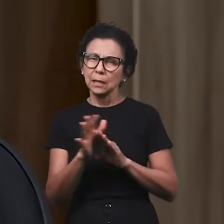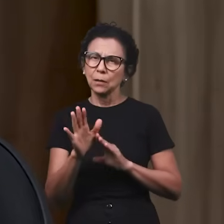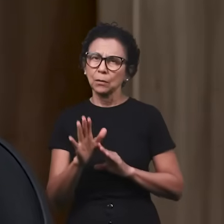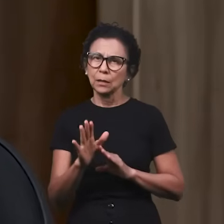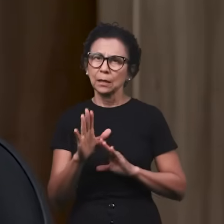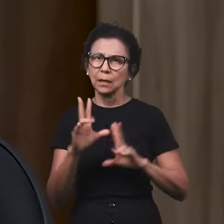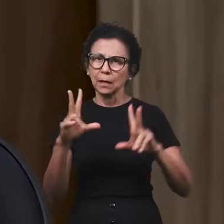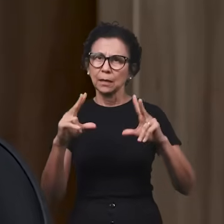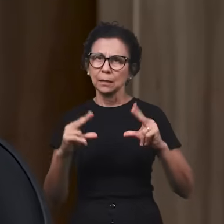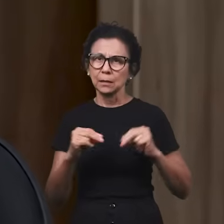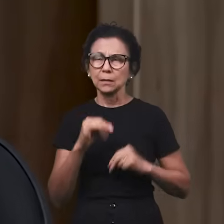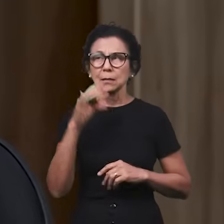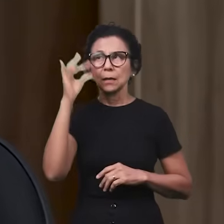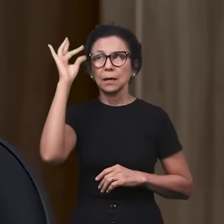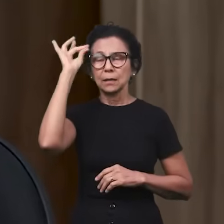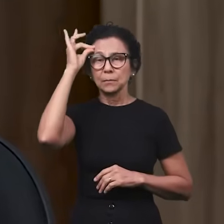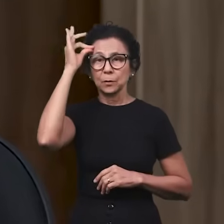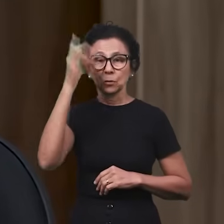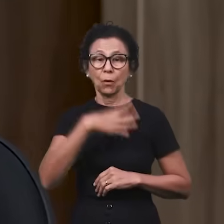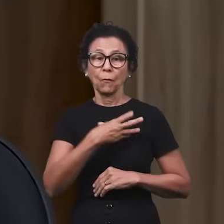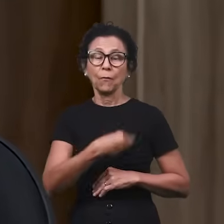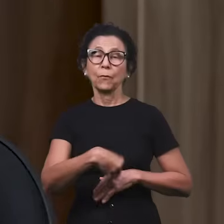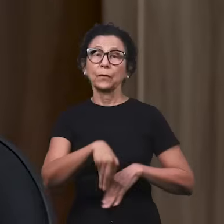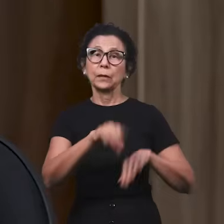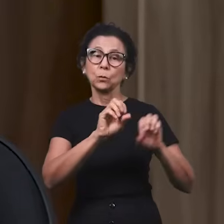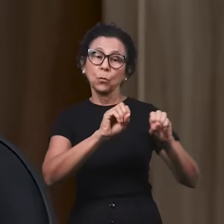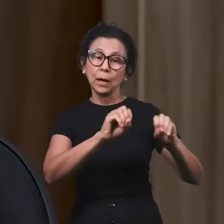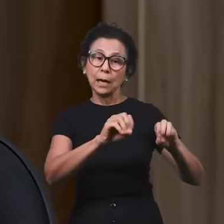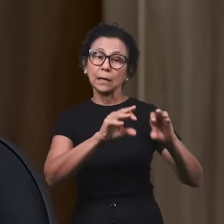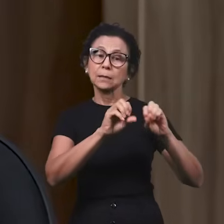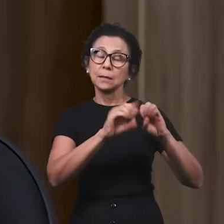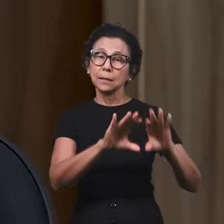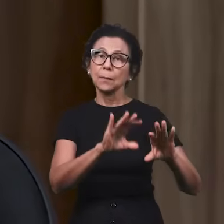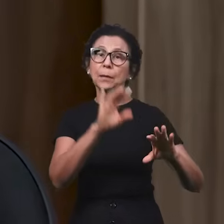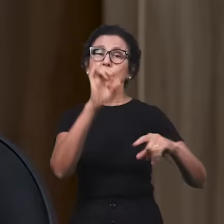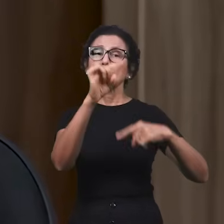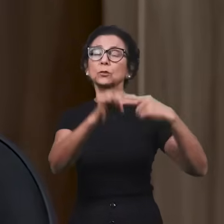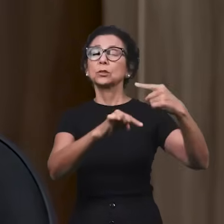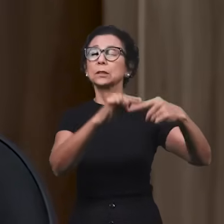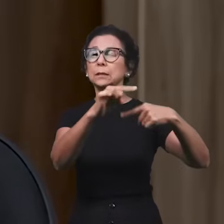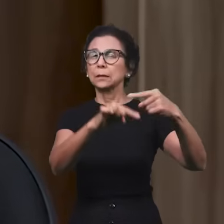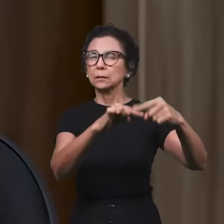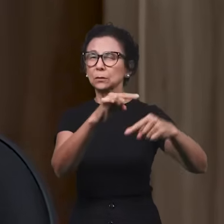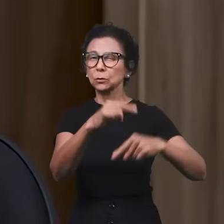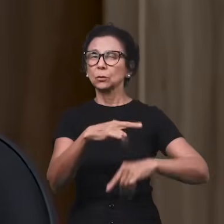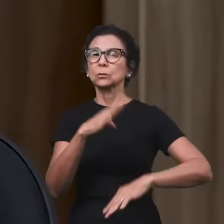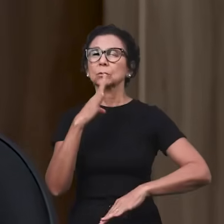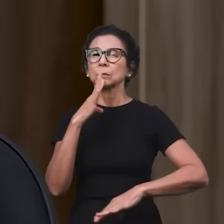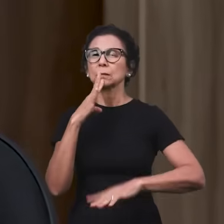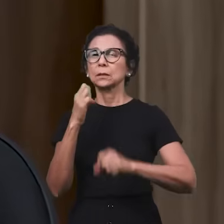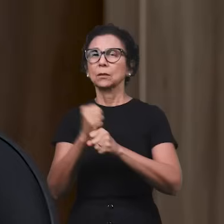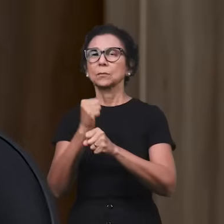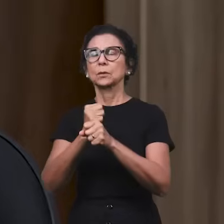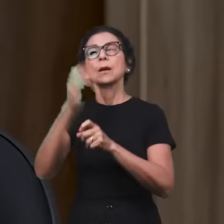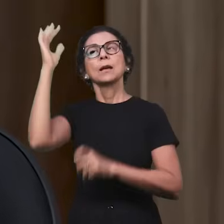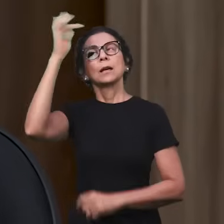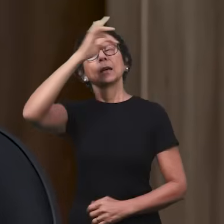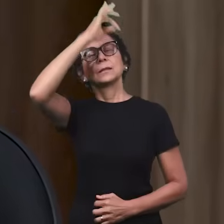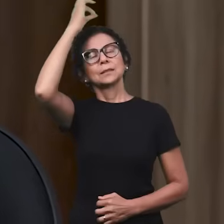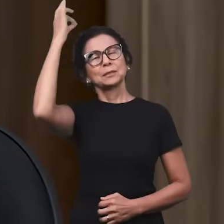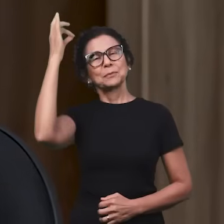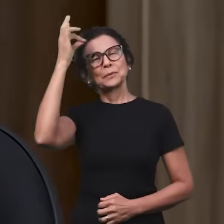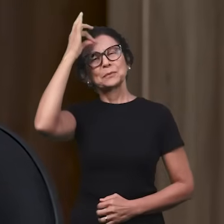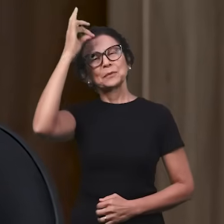nossos filhos, na intenção de conduzir as nossas gerações a conhecerem a obra do Espírito Santo e